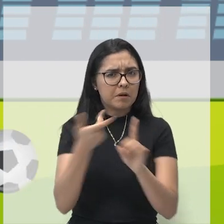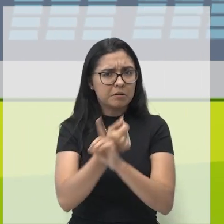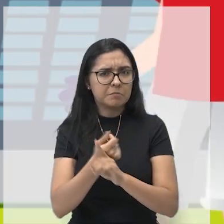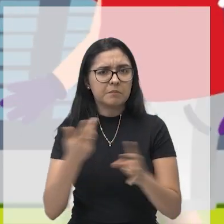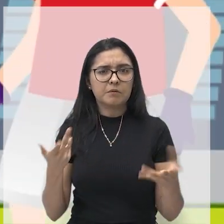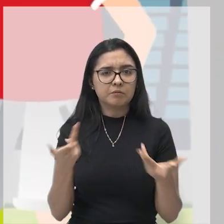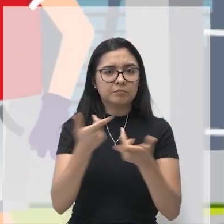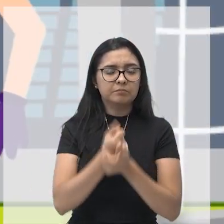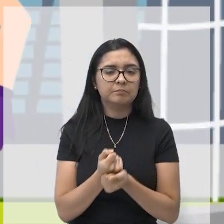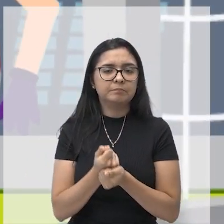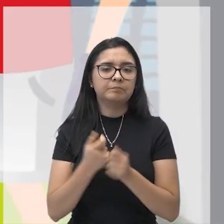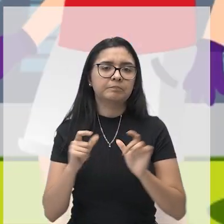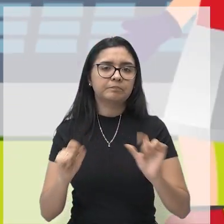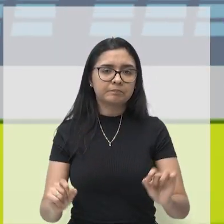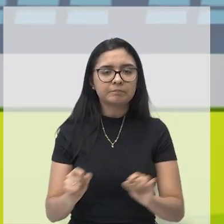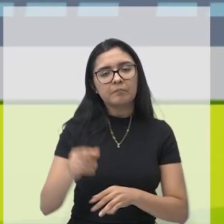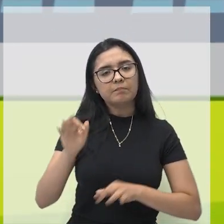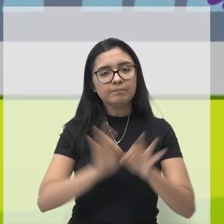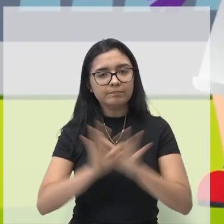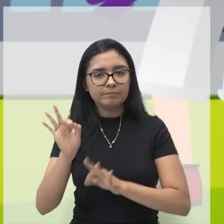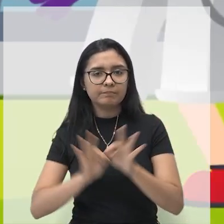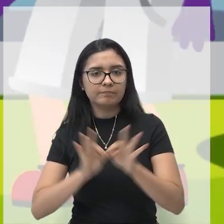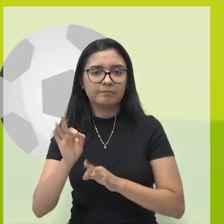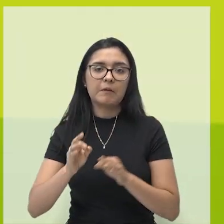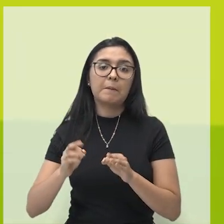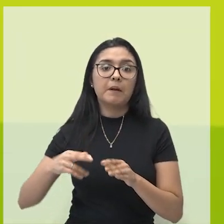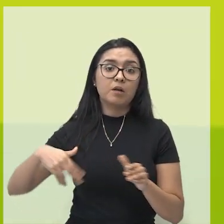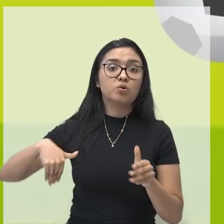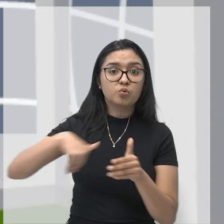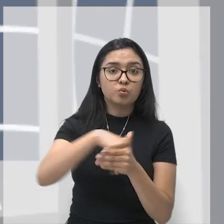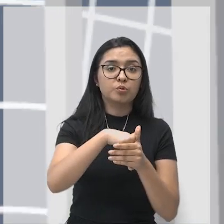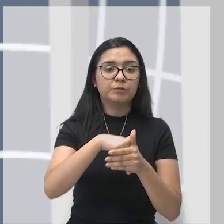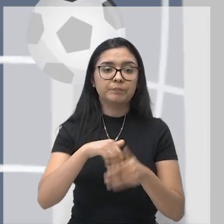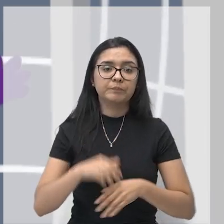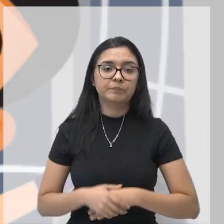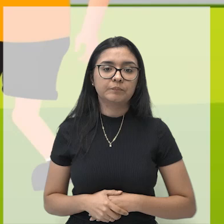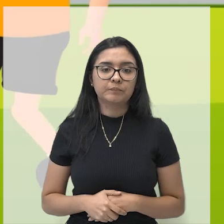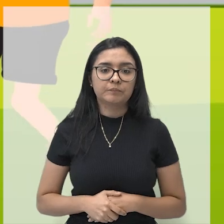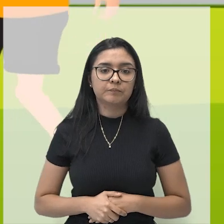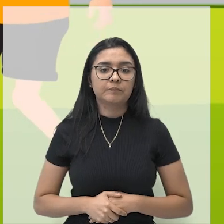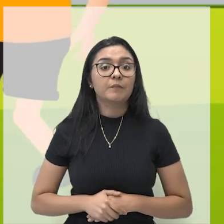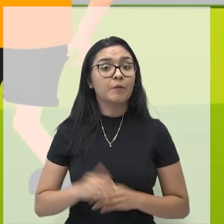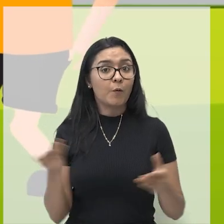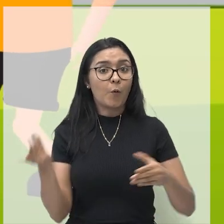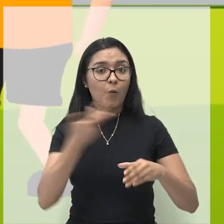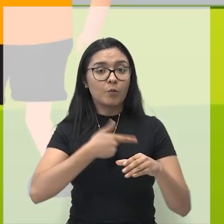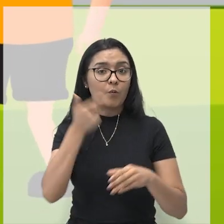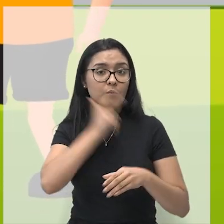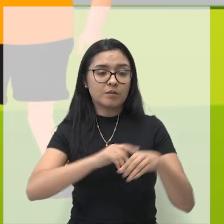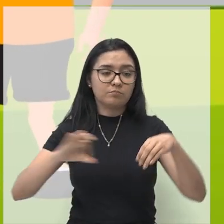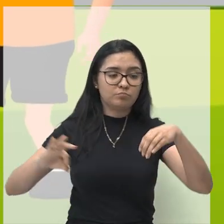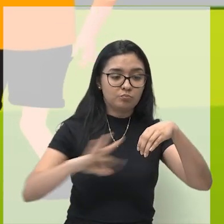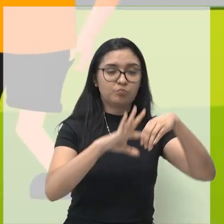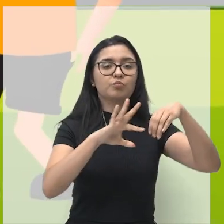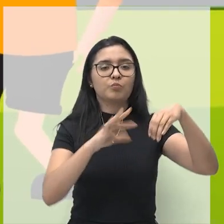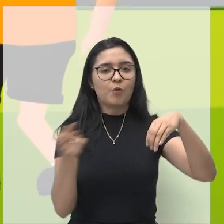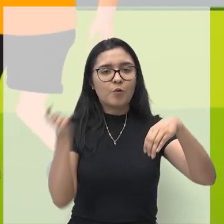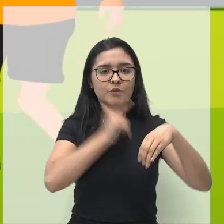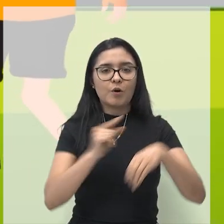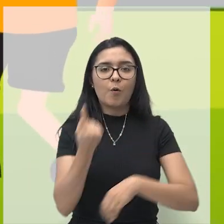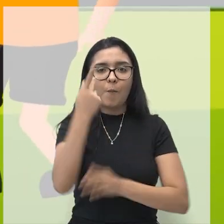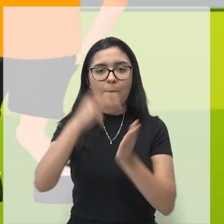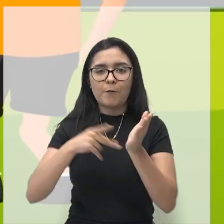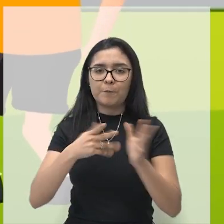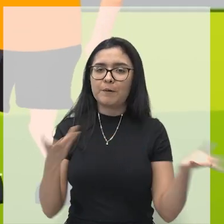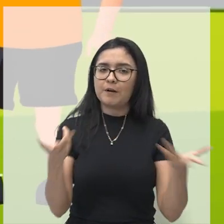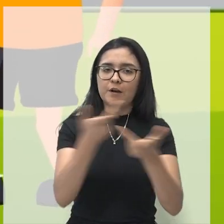surpreendente, dribla o defensor e se prepara para o chute. E é gol! Maria marca um ponto